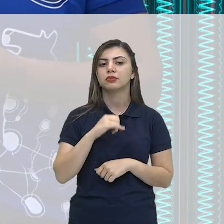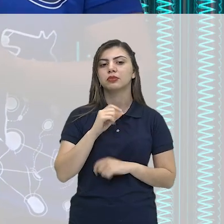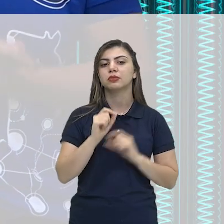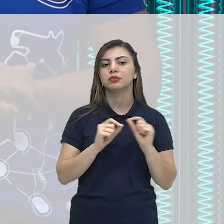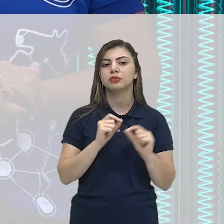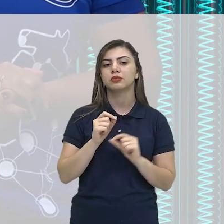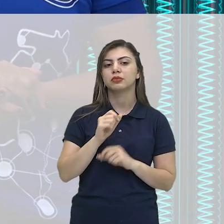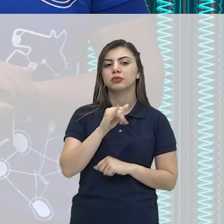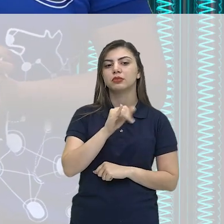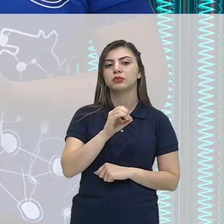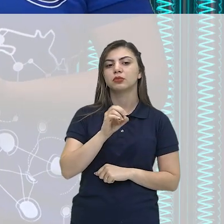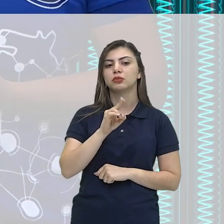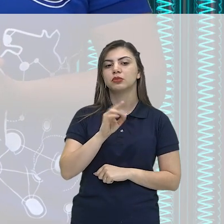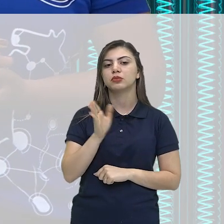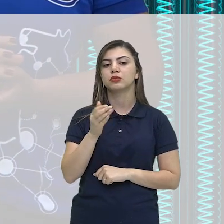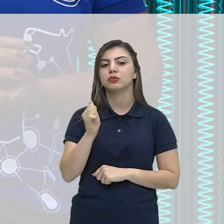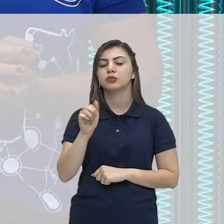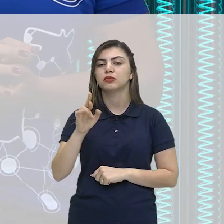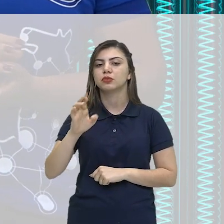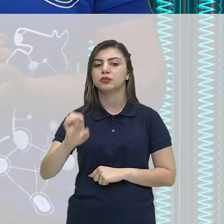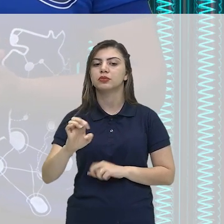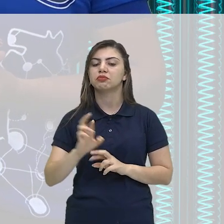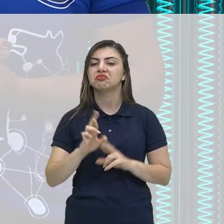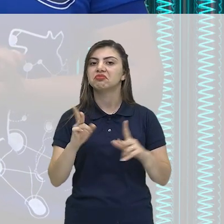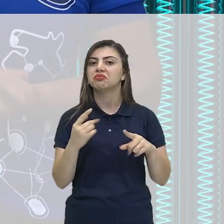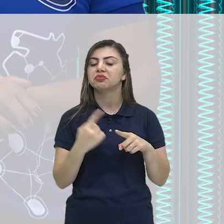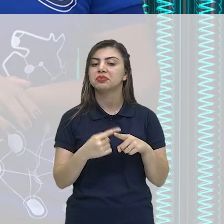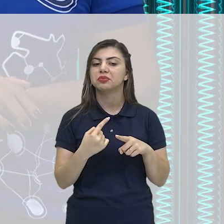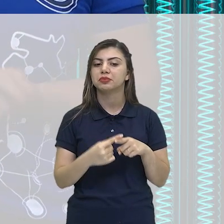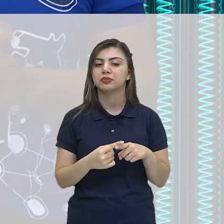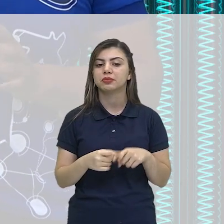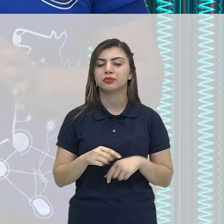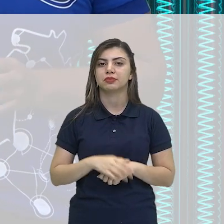ele é o are. Continuando. Temos aqui